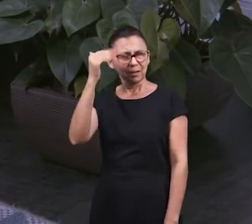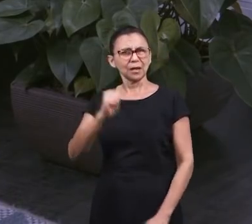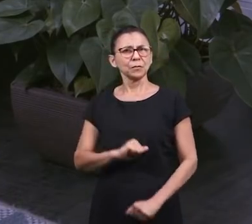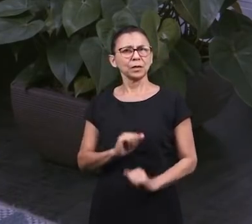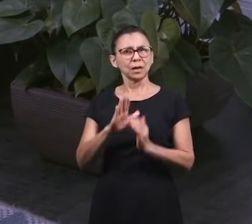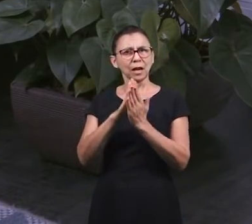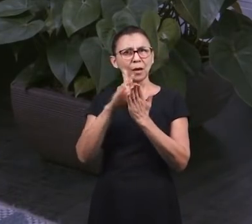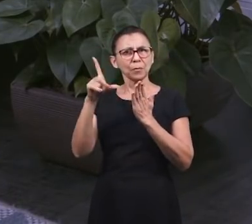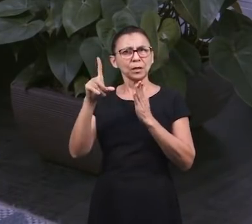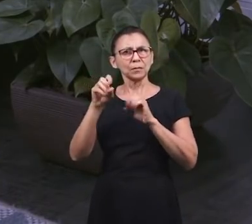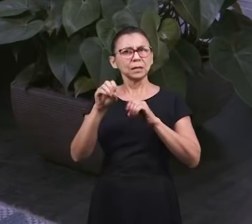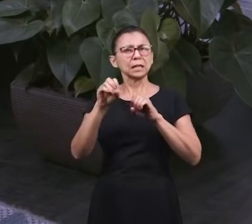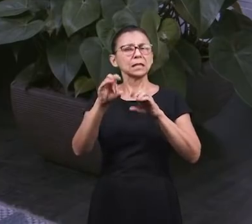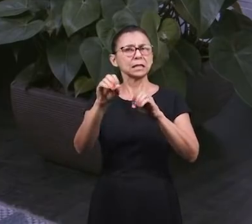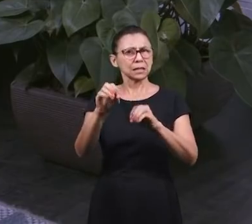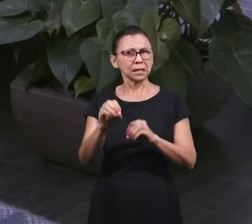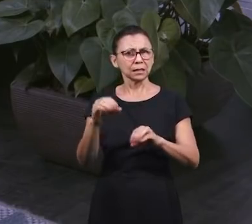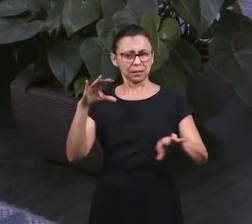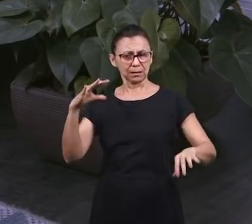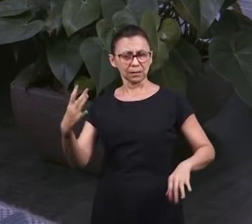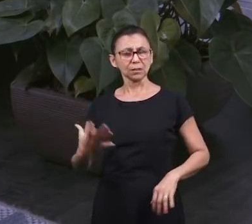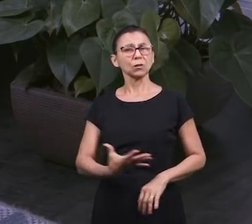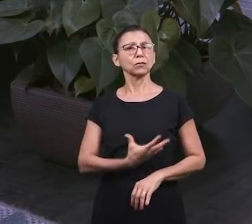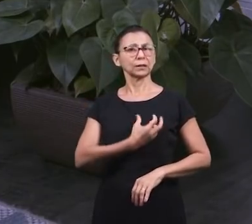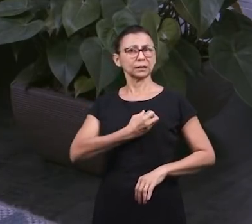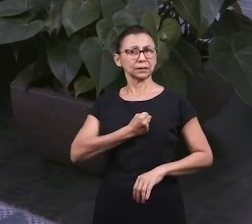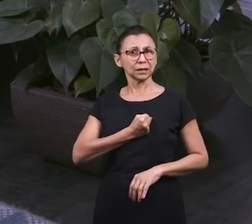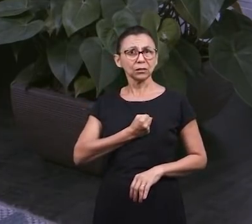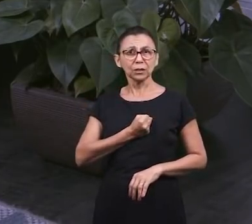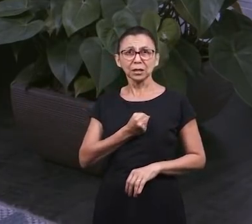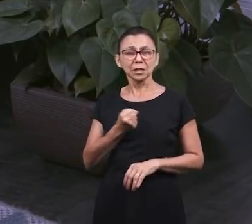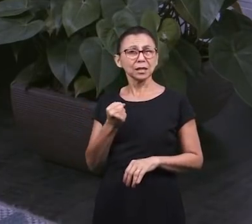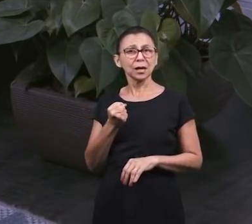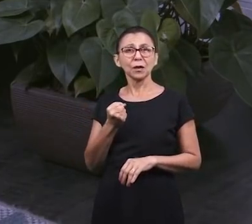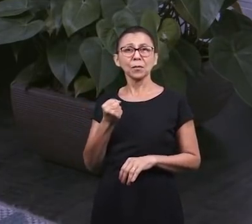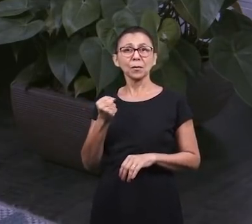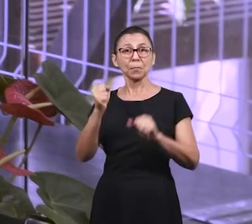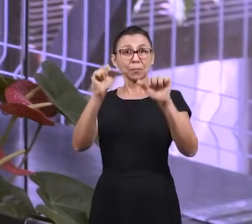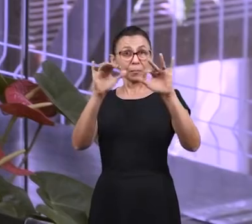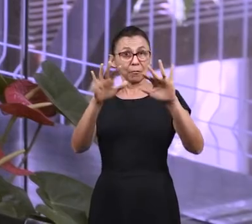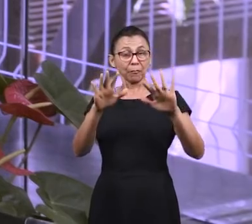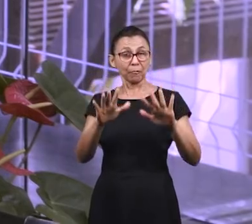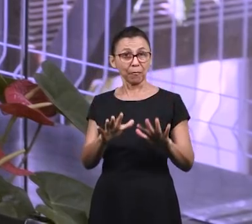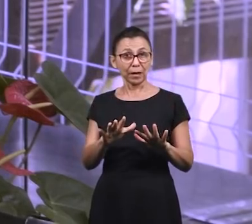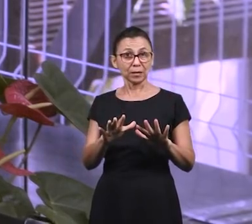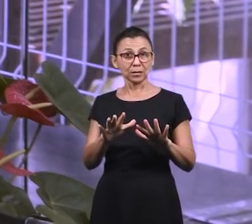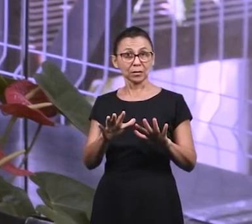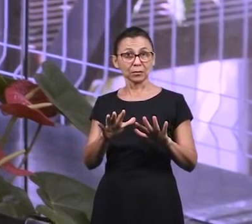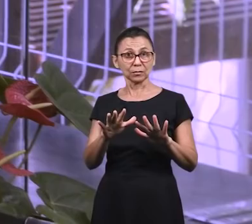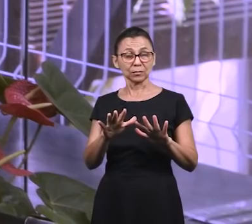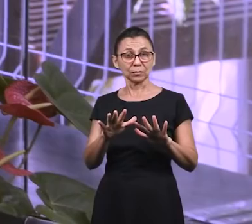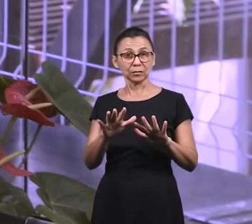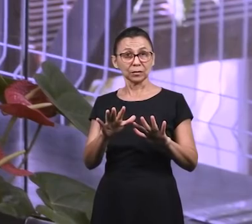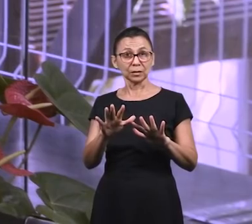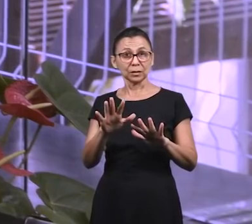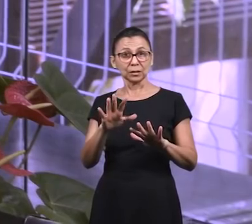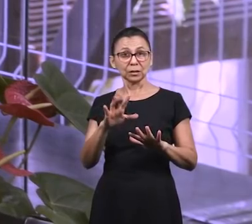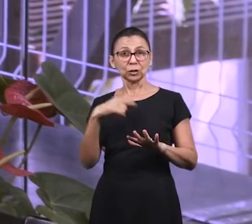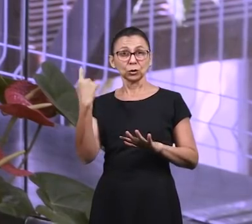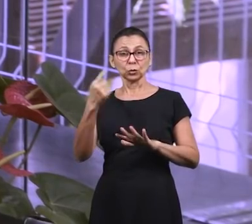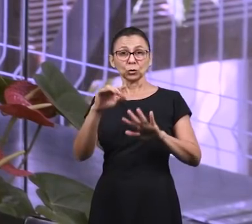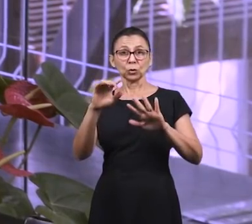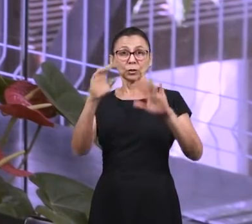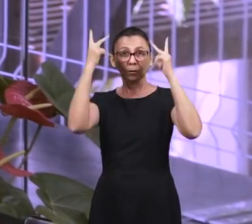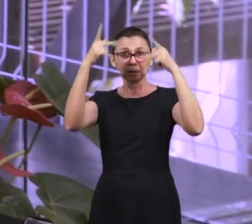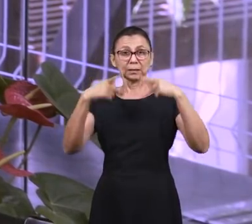Bíblia ensina acerca desta que é a maior bênção que o ser humano pode receber? No quadro Lições do Manaim de hoje, os